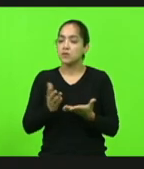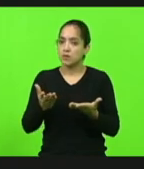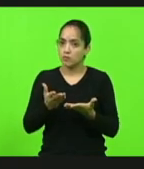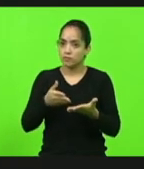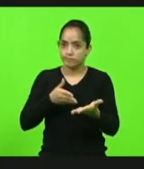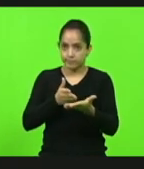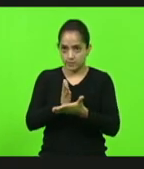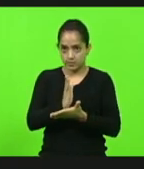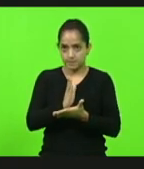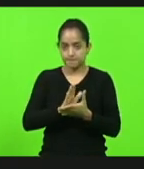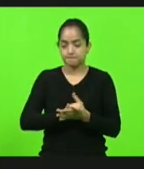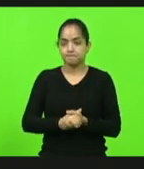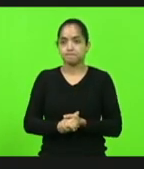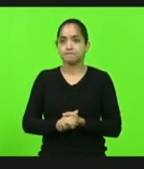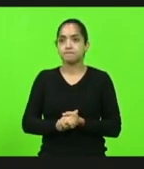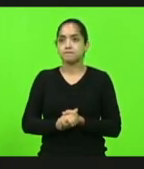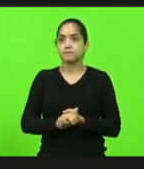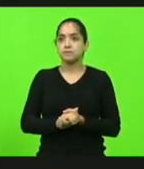aprovada